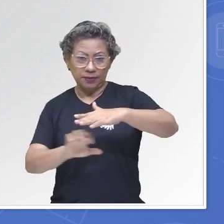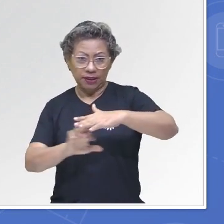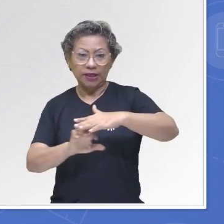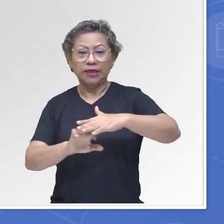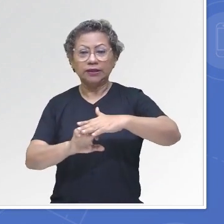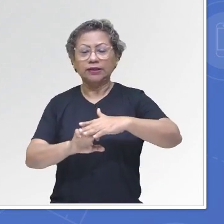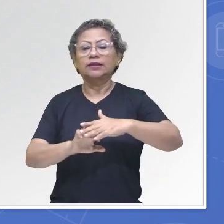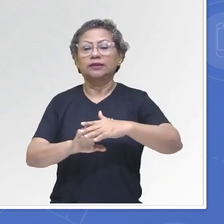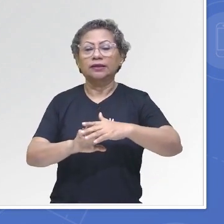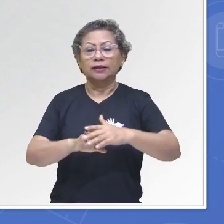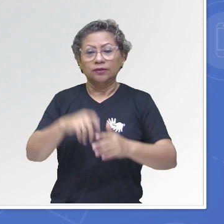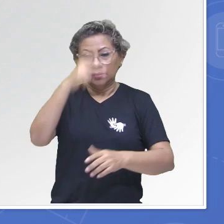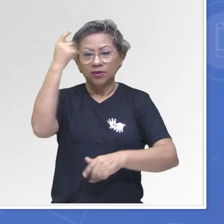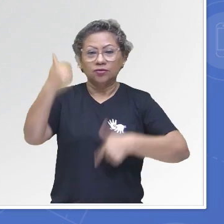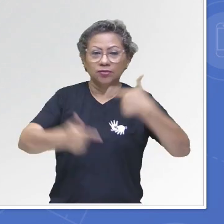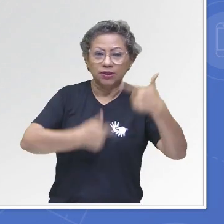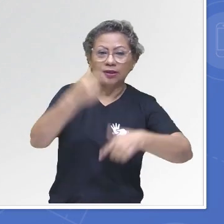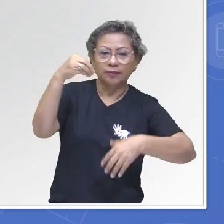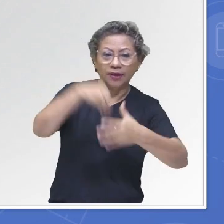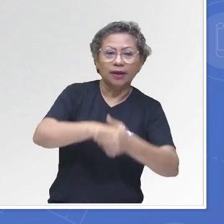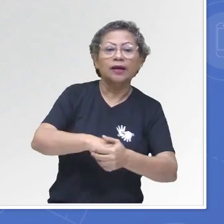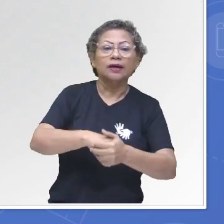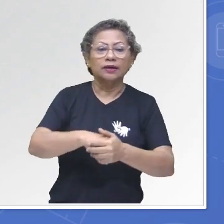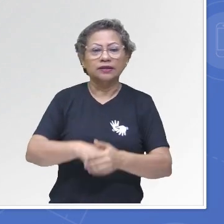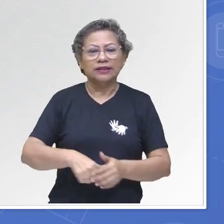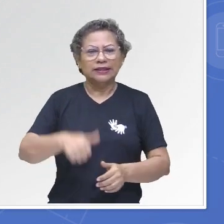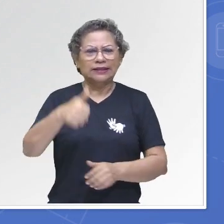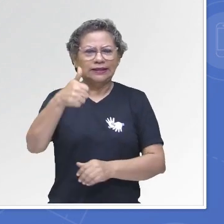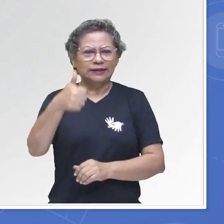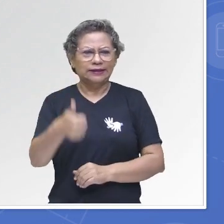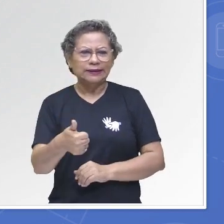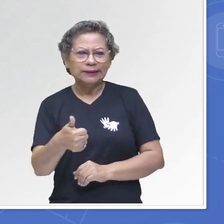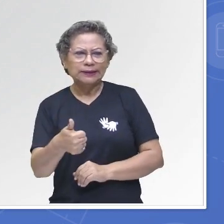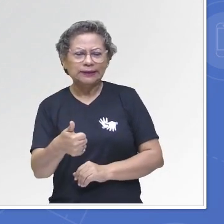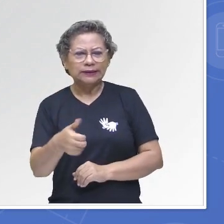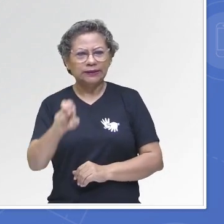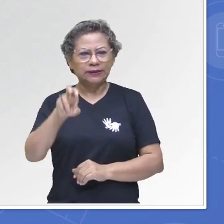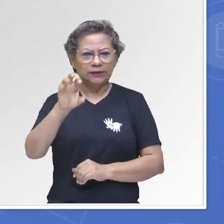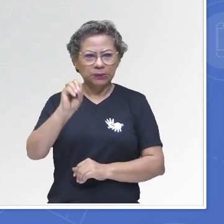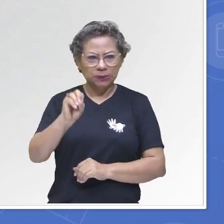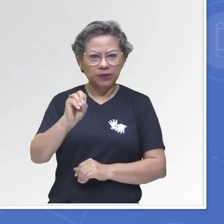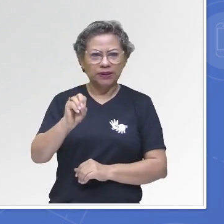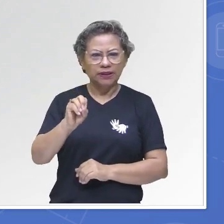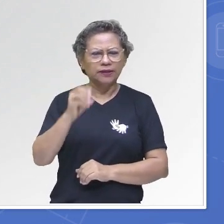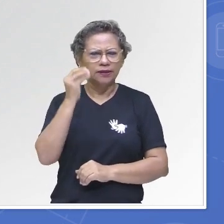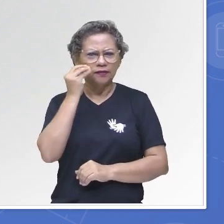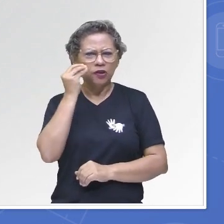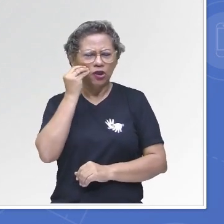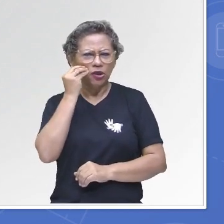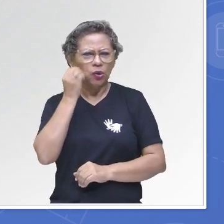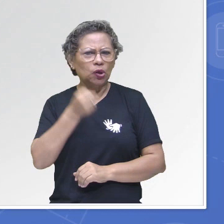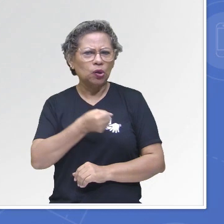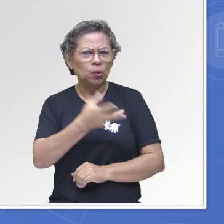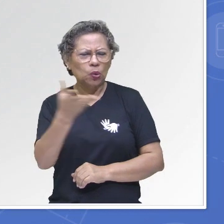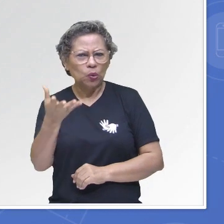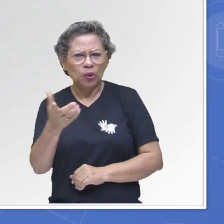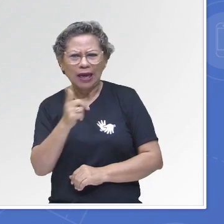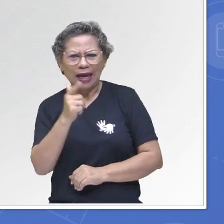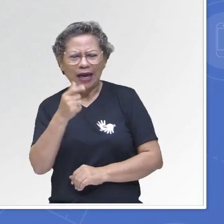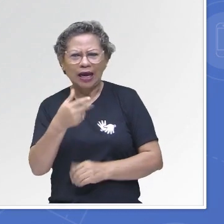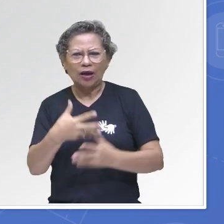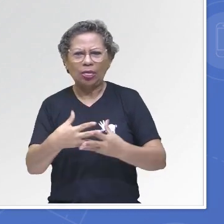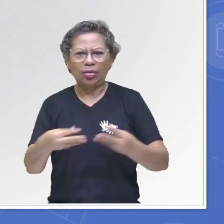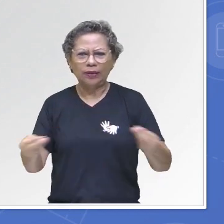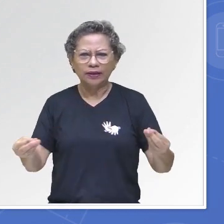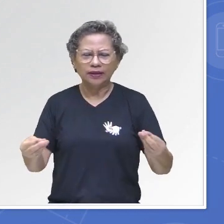150 funcionários, realizou um experimento com o objetivo de verificar o consumo de água dos funcionários